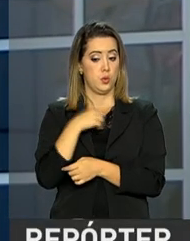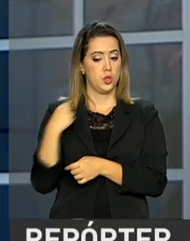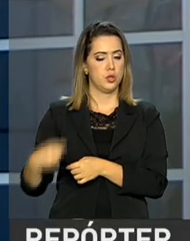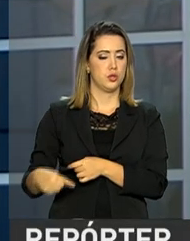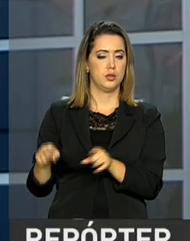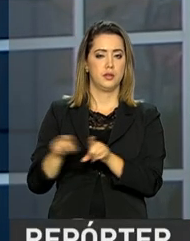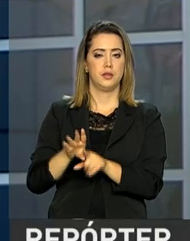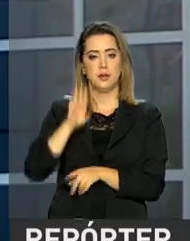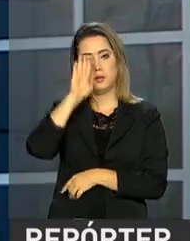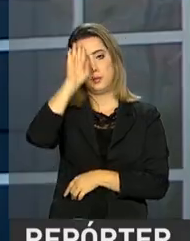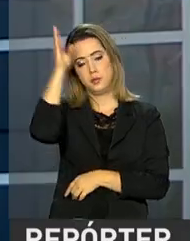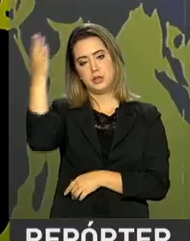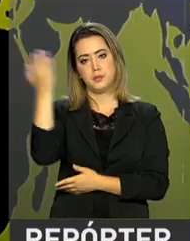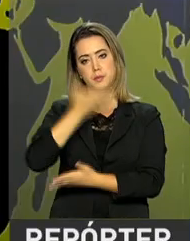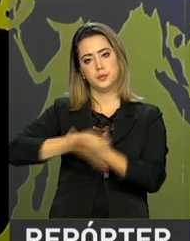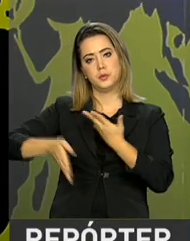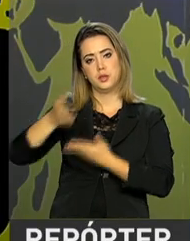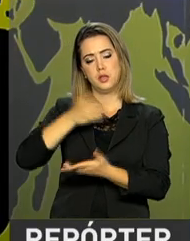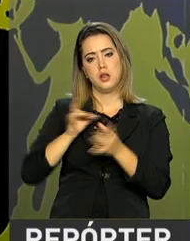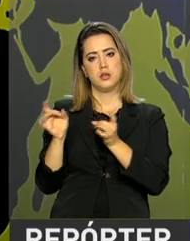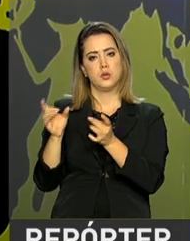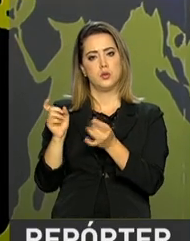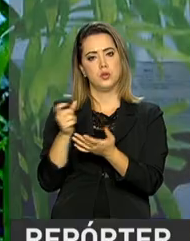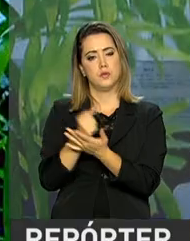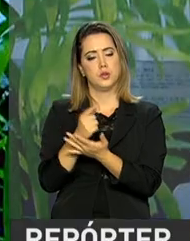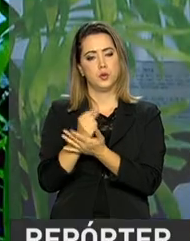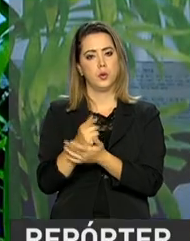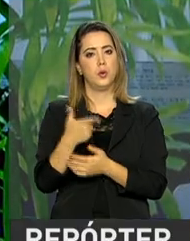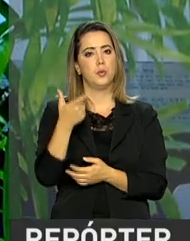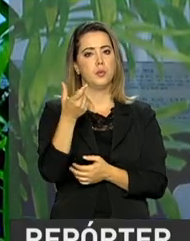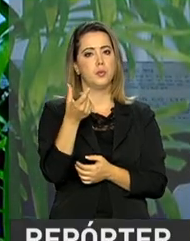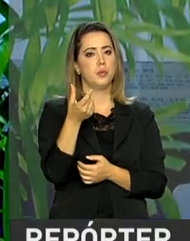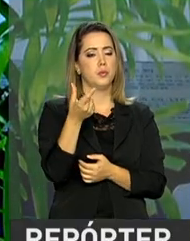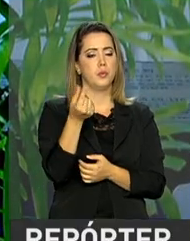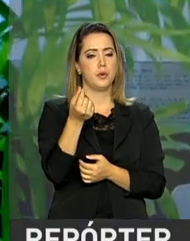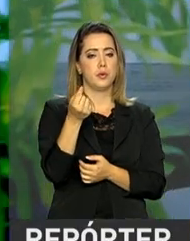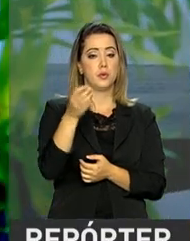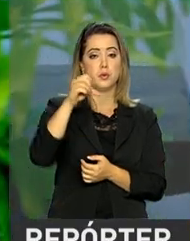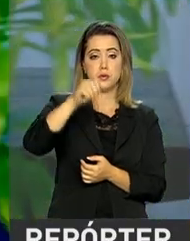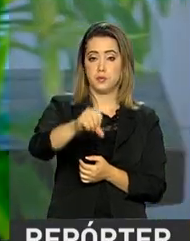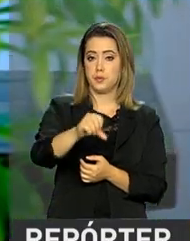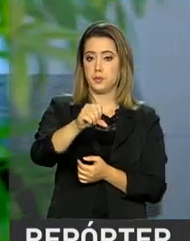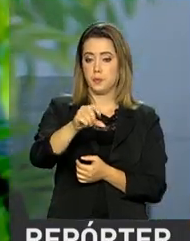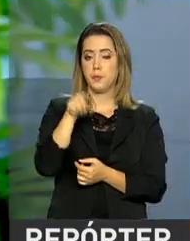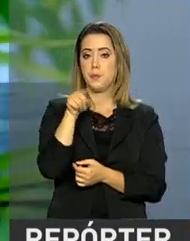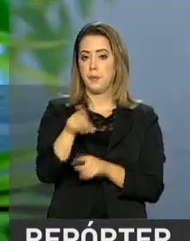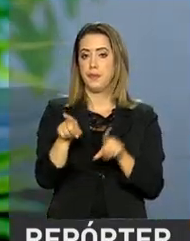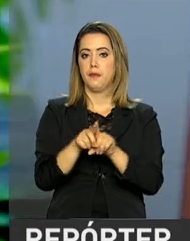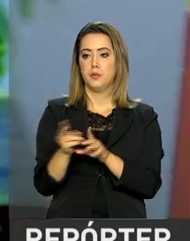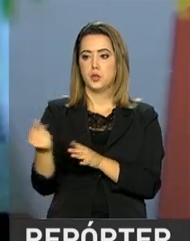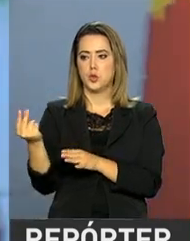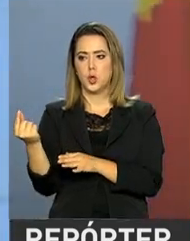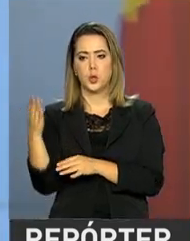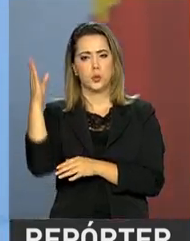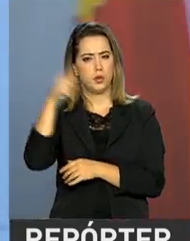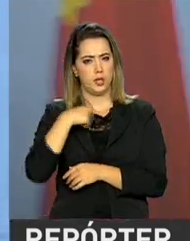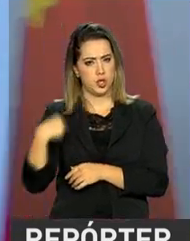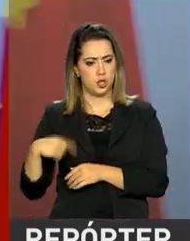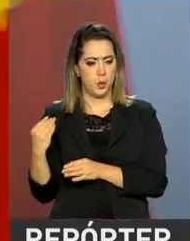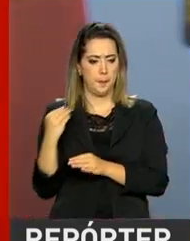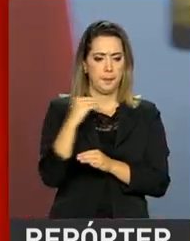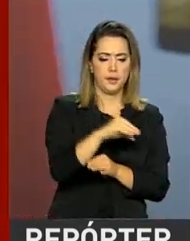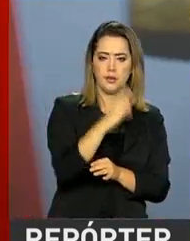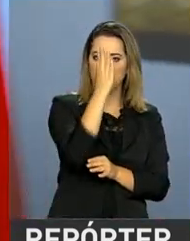principal relação comercial desde 2009 a china também tem sido importante fonte de recursos investindo bilhões